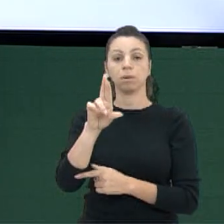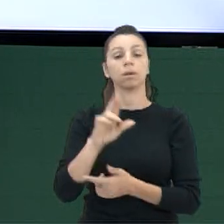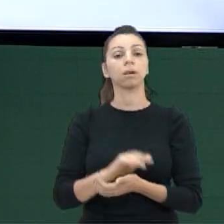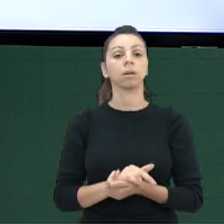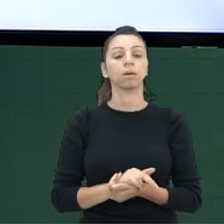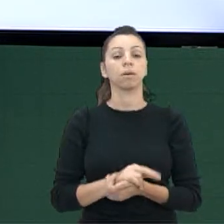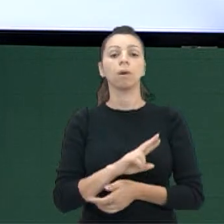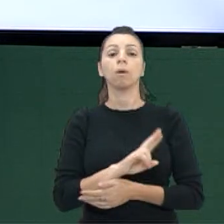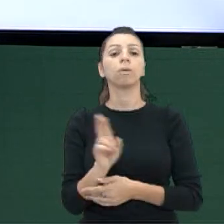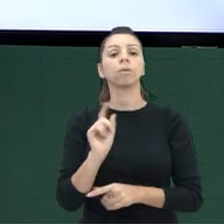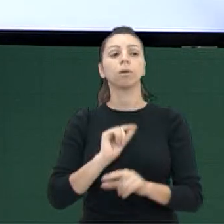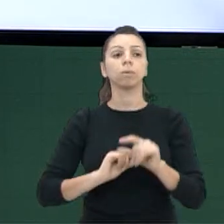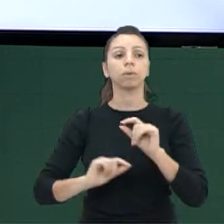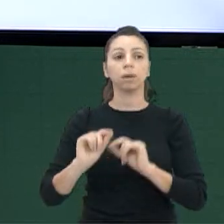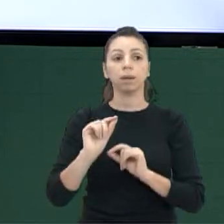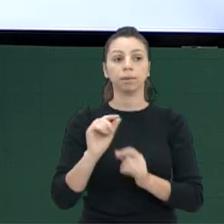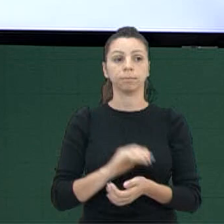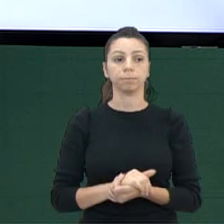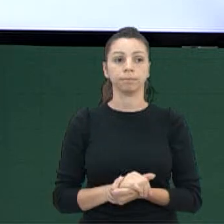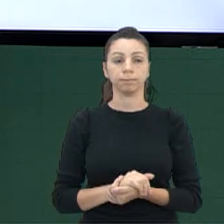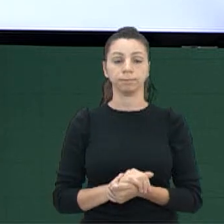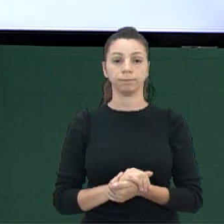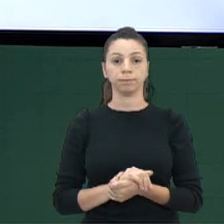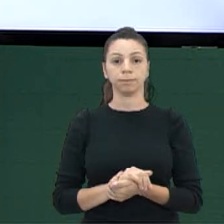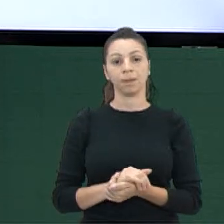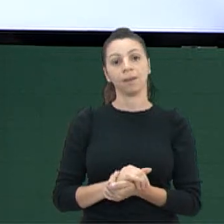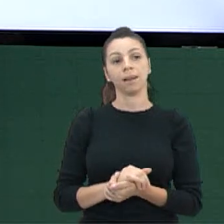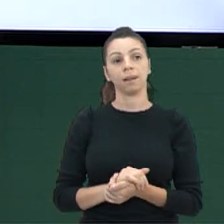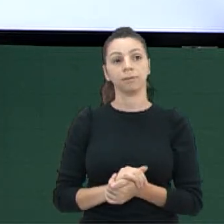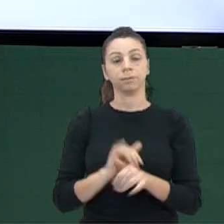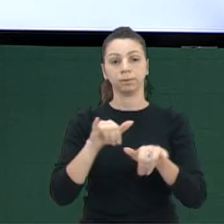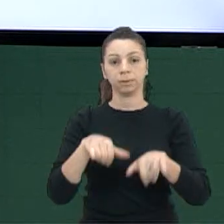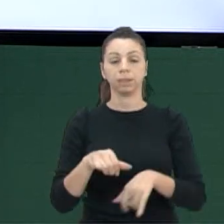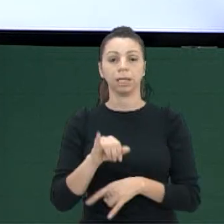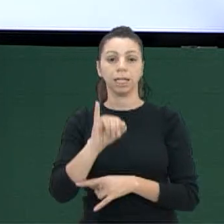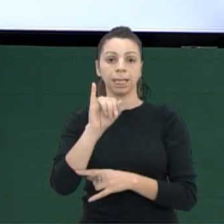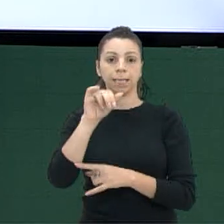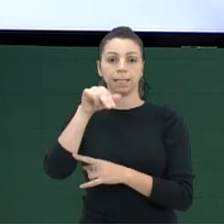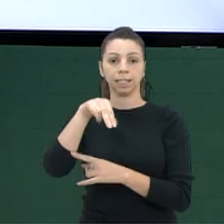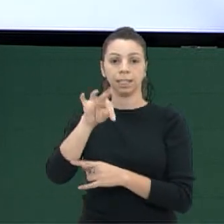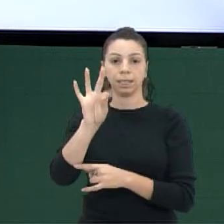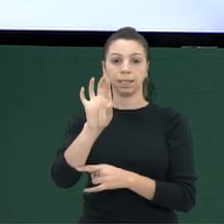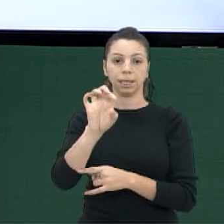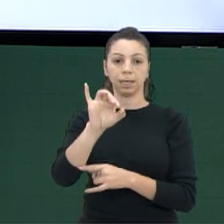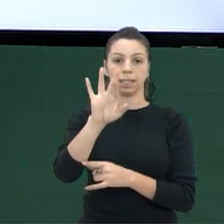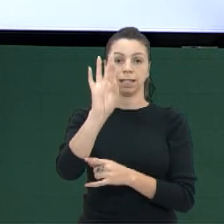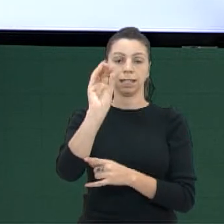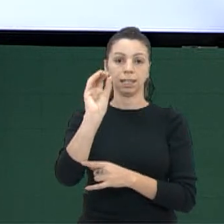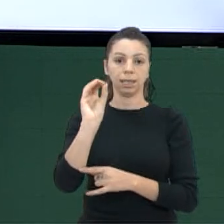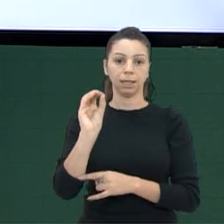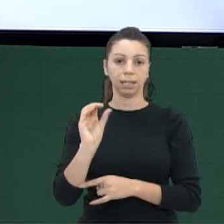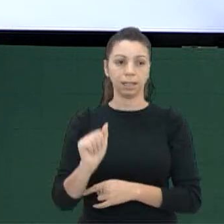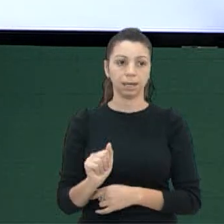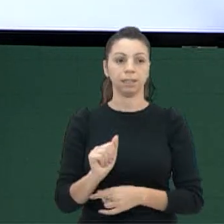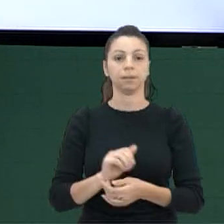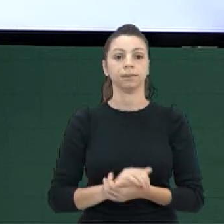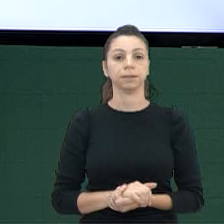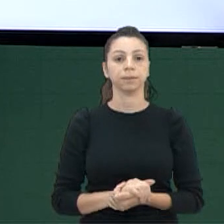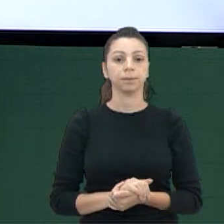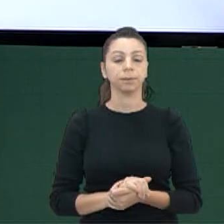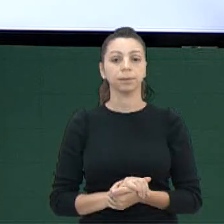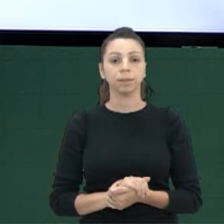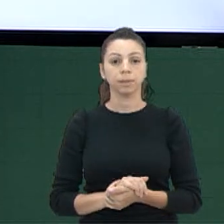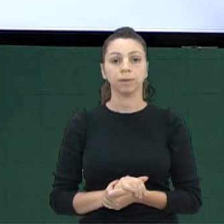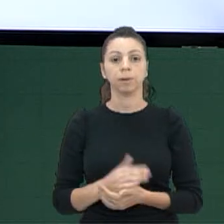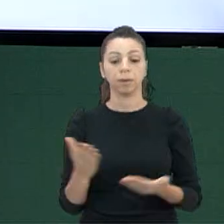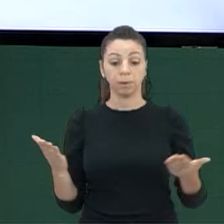Então, vamos por partes, né? Não precisamos ficar preocupados. Nós estamos dando uma introdução ao conteúdo e